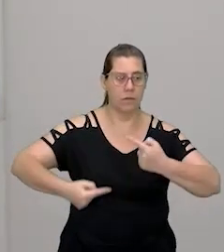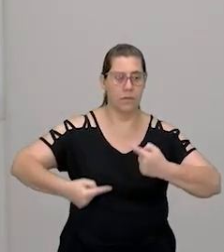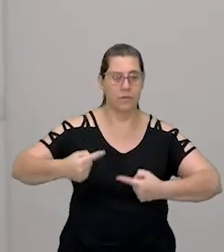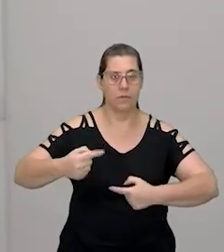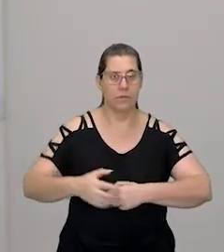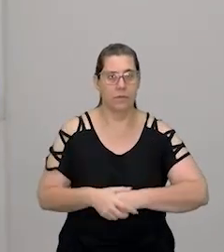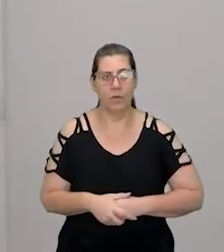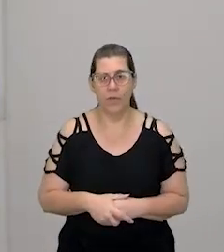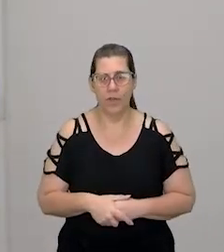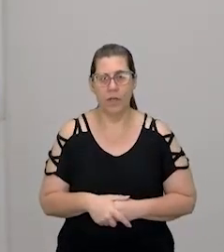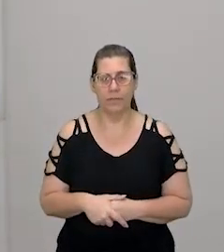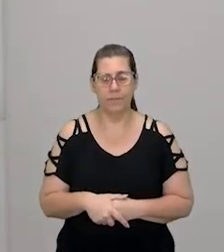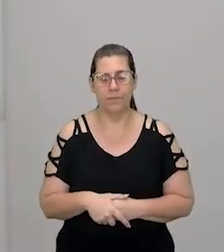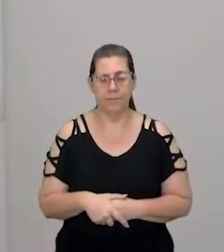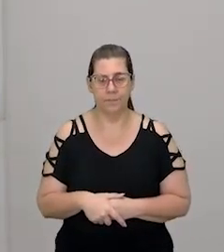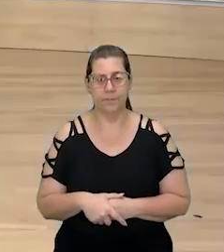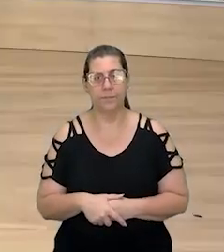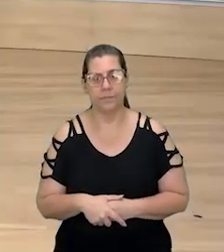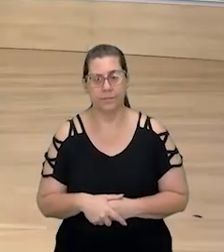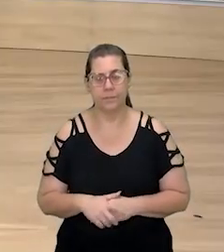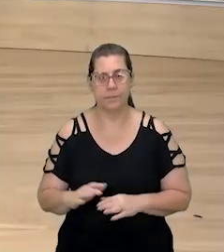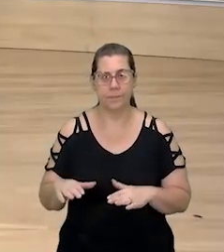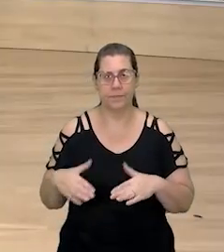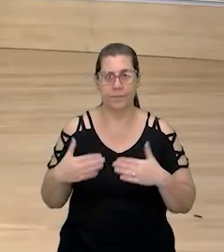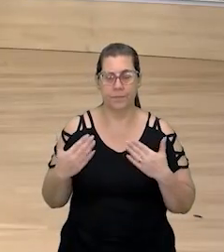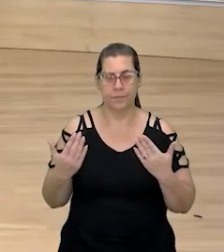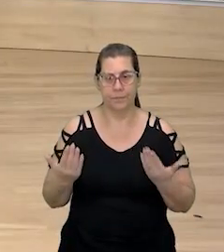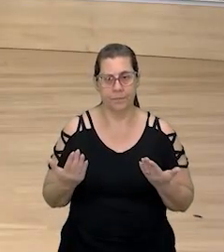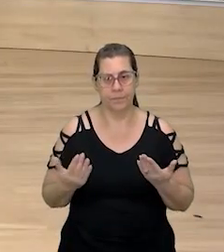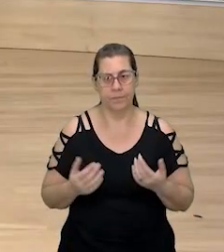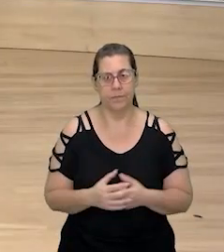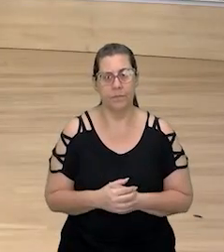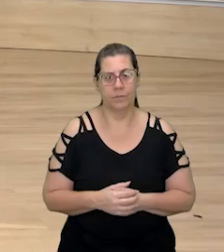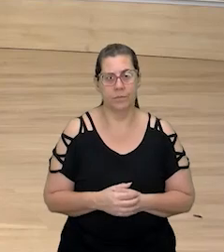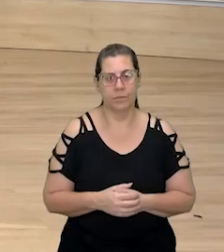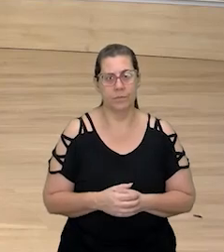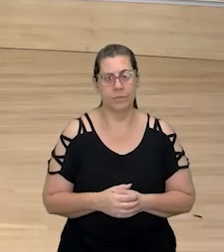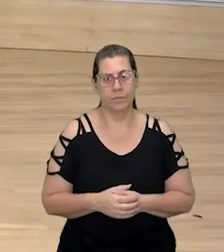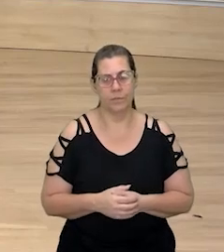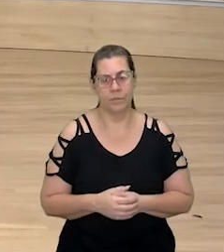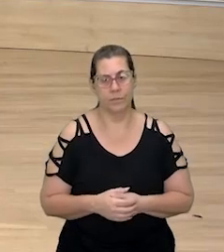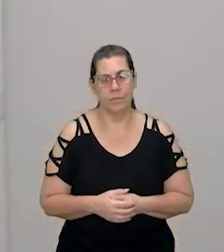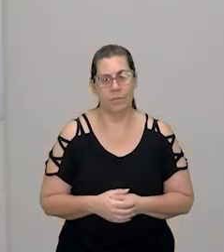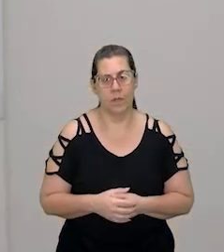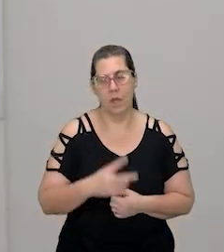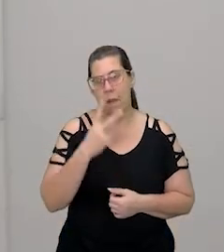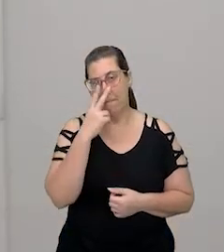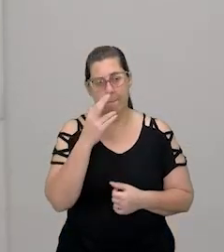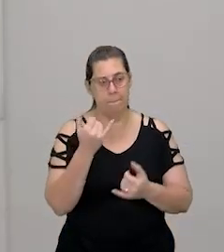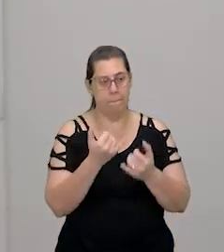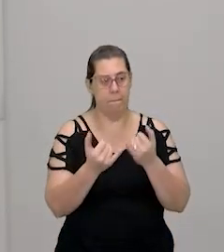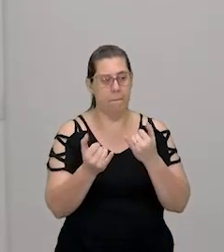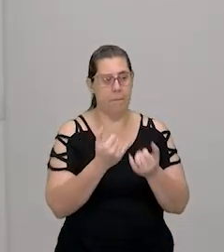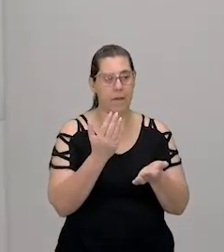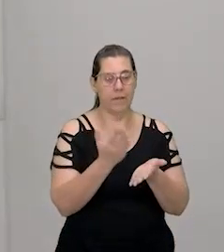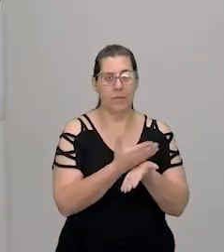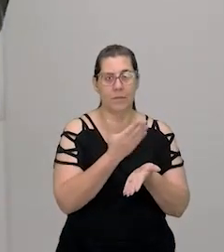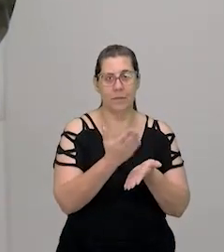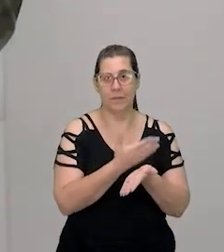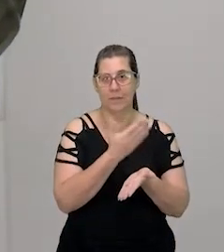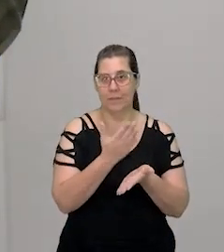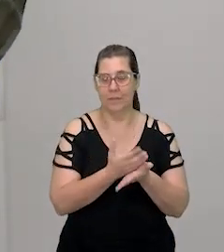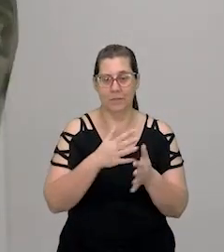mostro através de movimentos. Certo. Né? Então assim, seria um livro com movimentos, né? Uma história falada